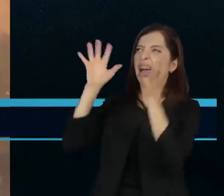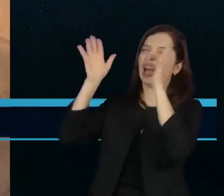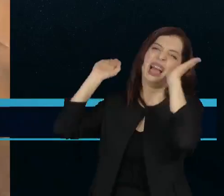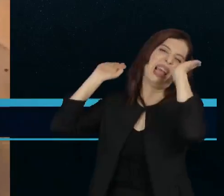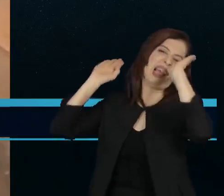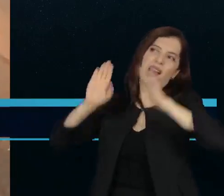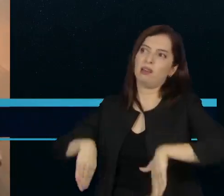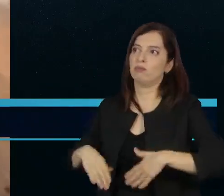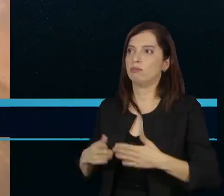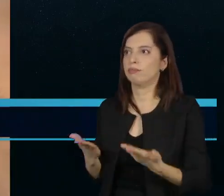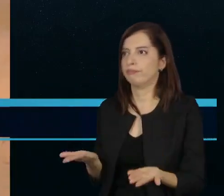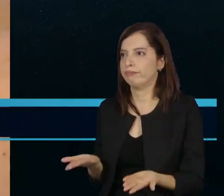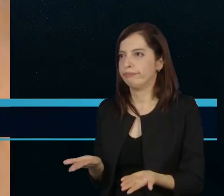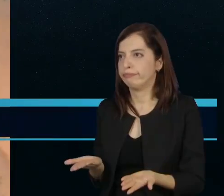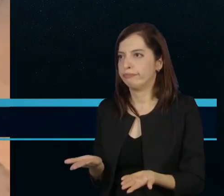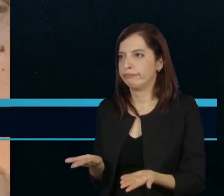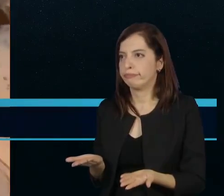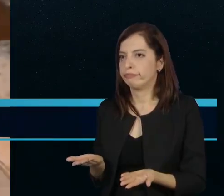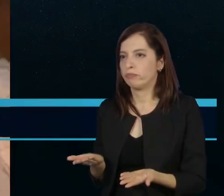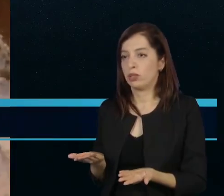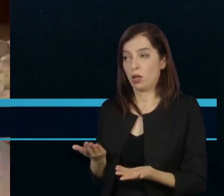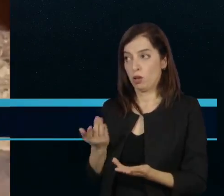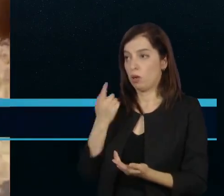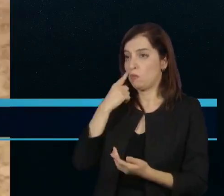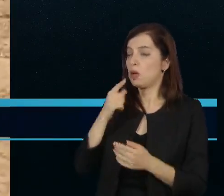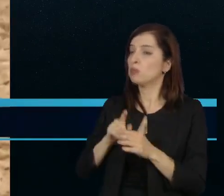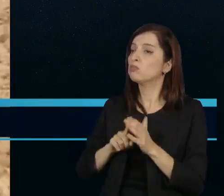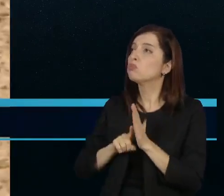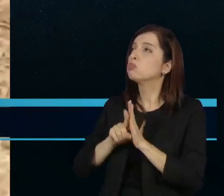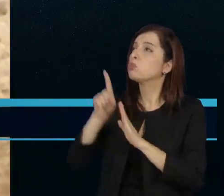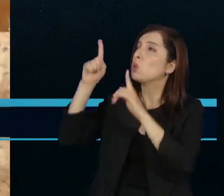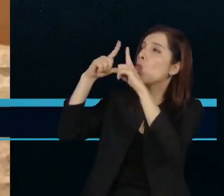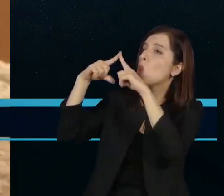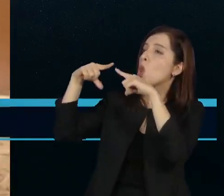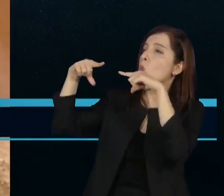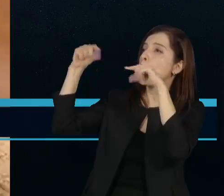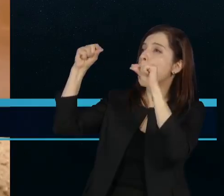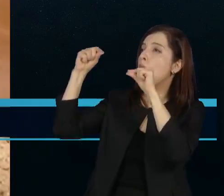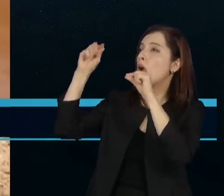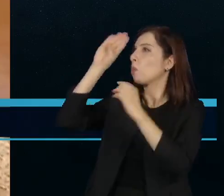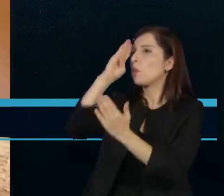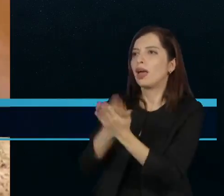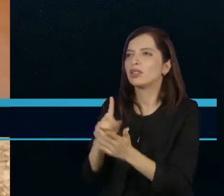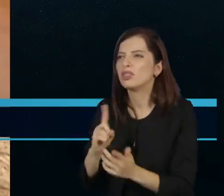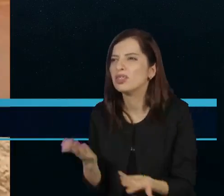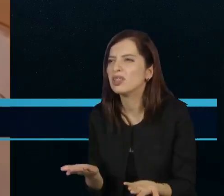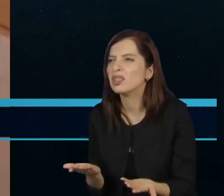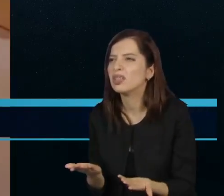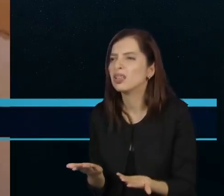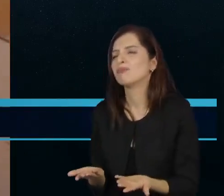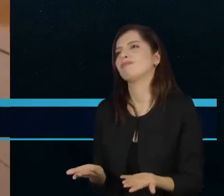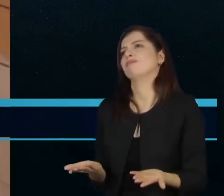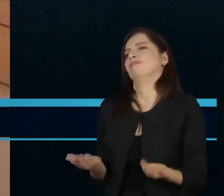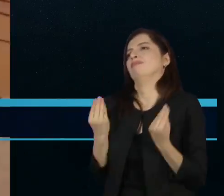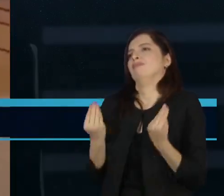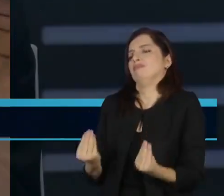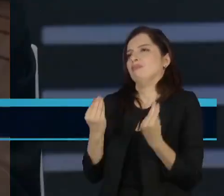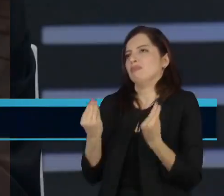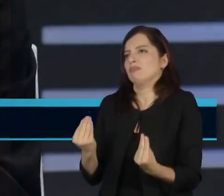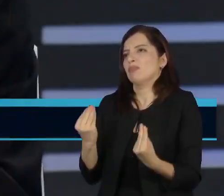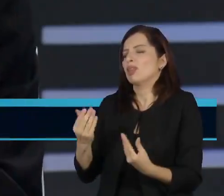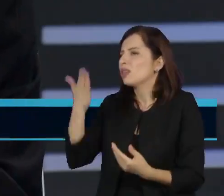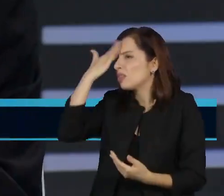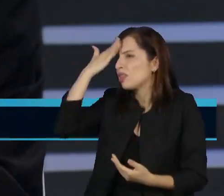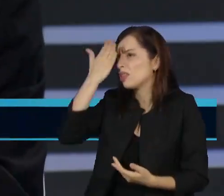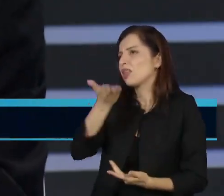eu acho que a sociedade brasileira tem que entender que daqui para diante existe o que a gente chama de novo normal,